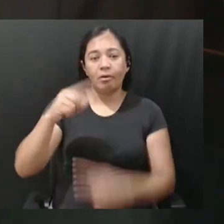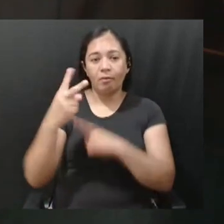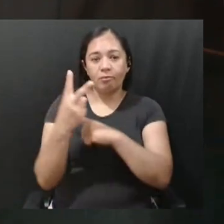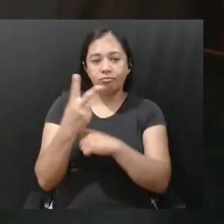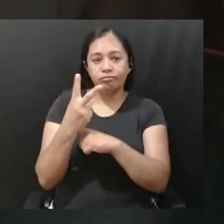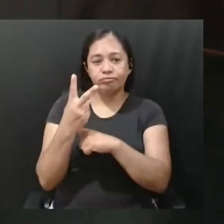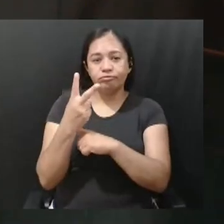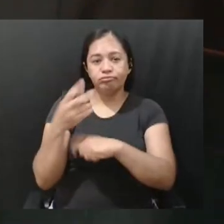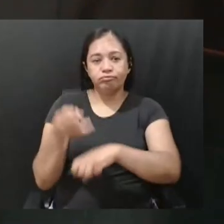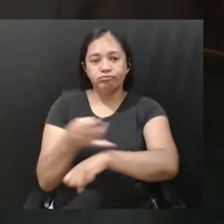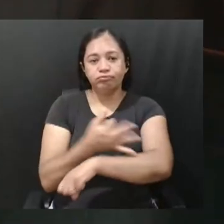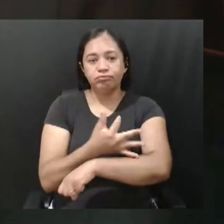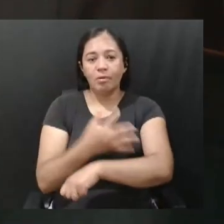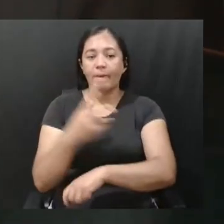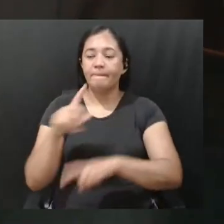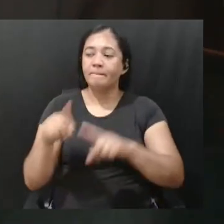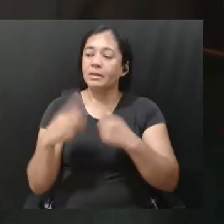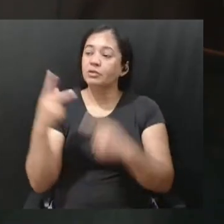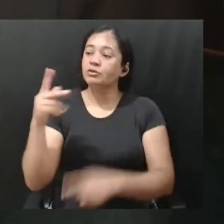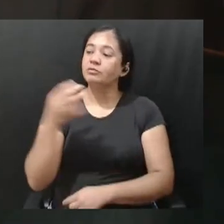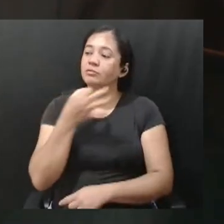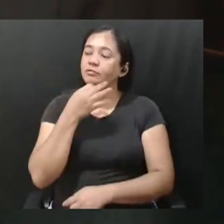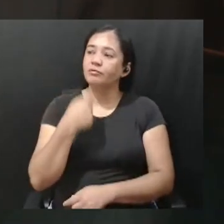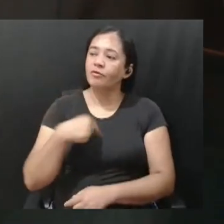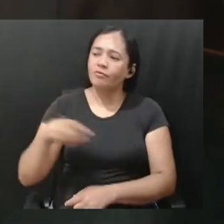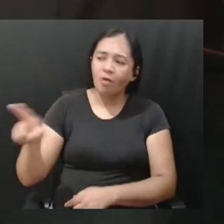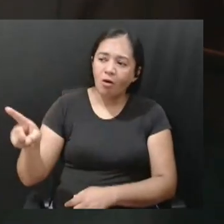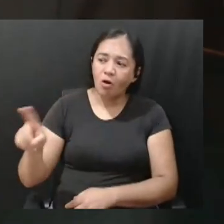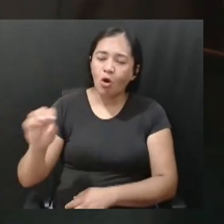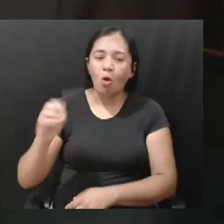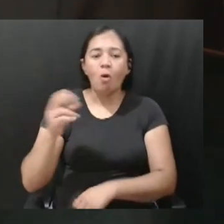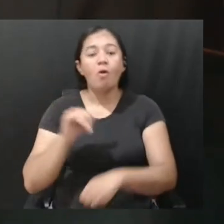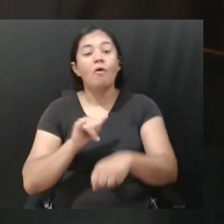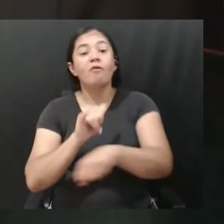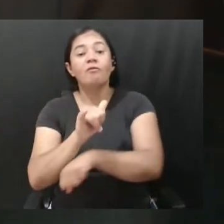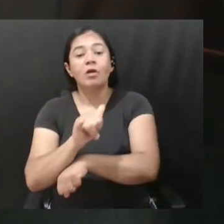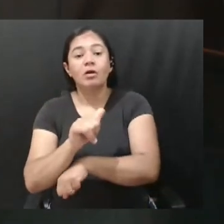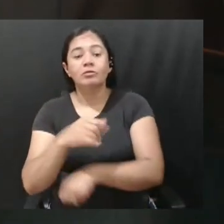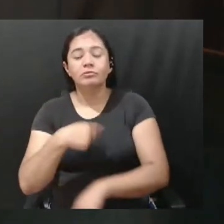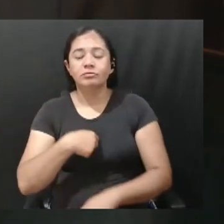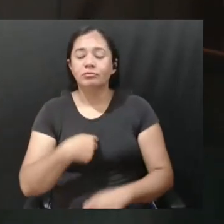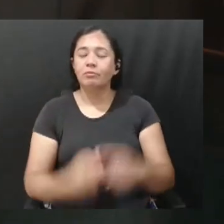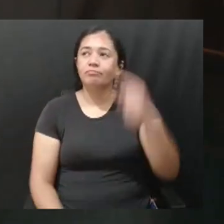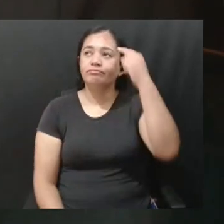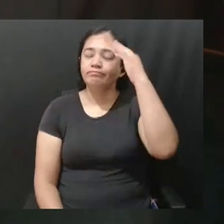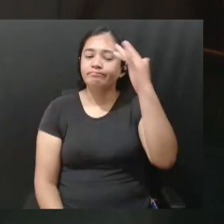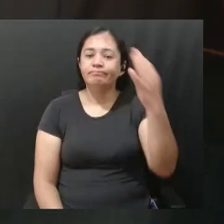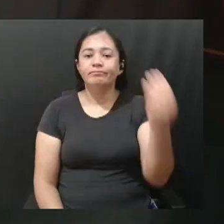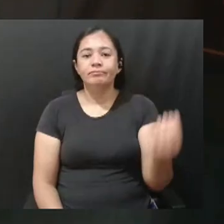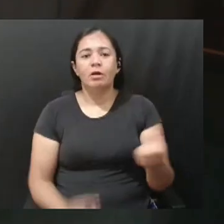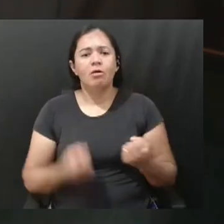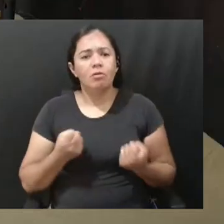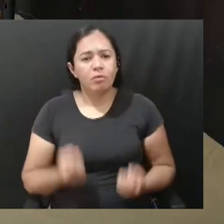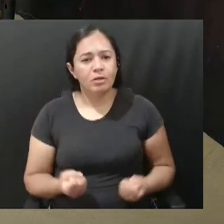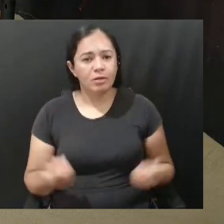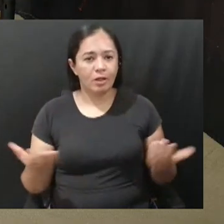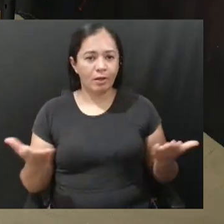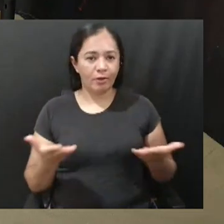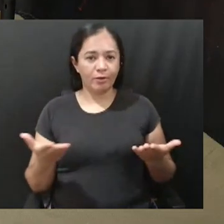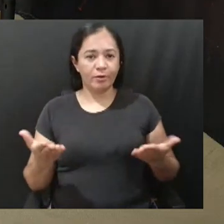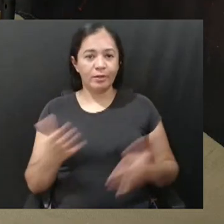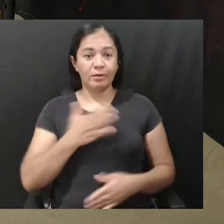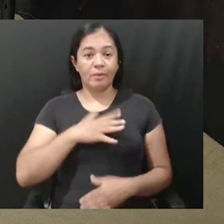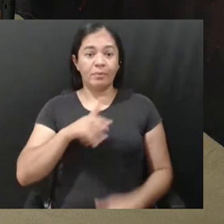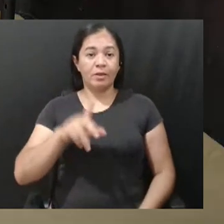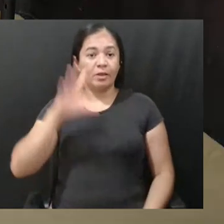e aí? Vou ou não vou? Faço o quê? O que que eu devo pensar? O que que pesa nesse momento da Uhum. minha decisão? Eu acho que a questão quando a